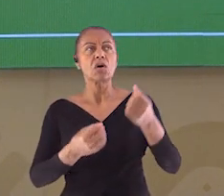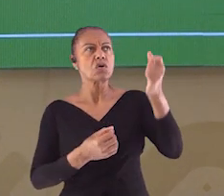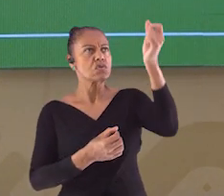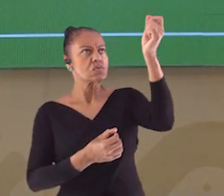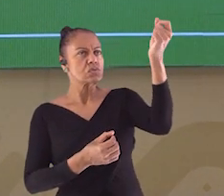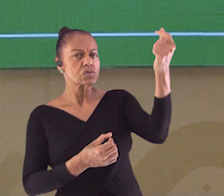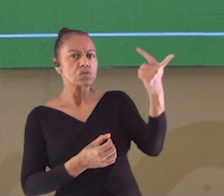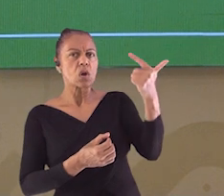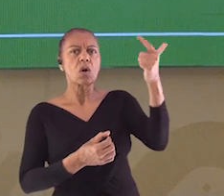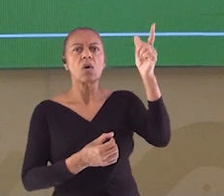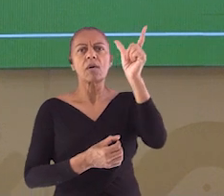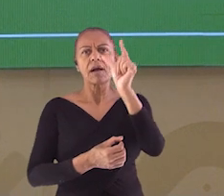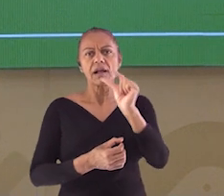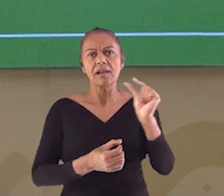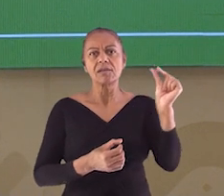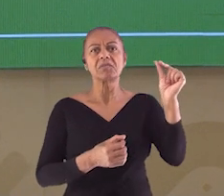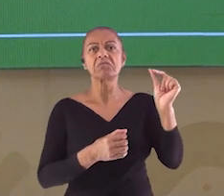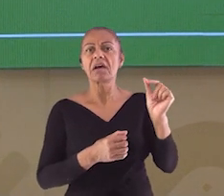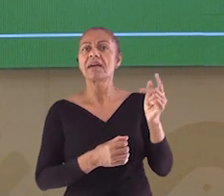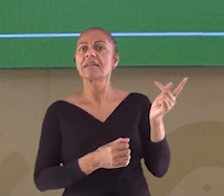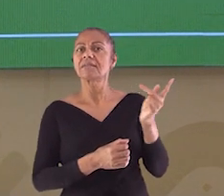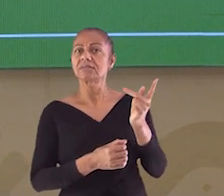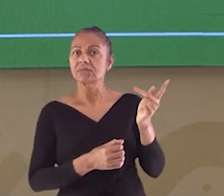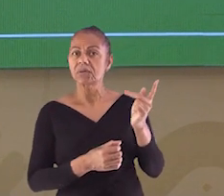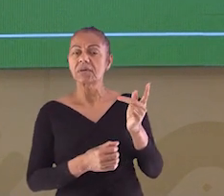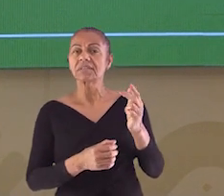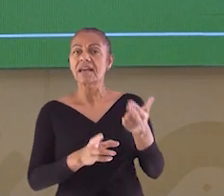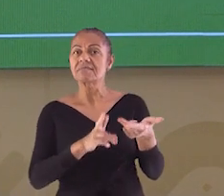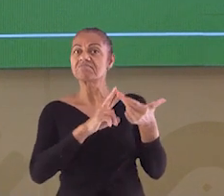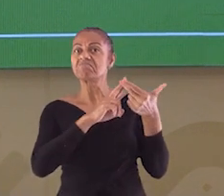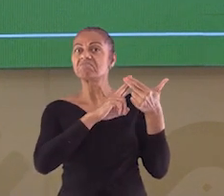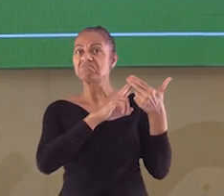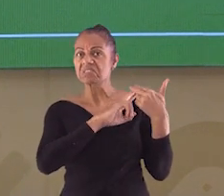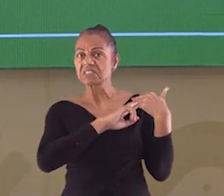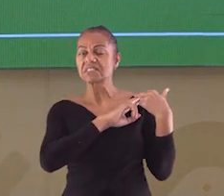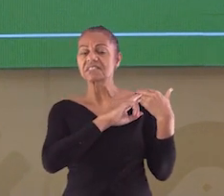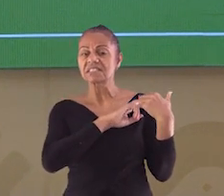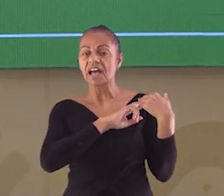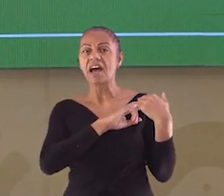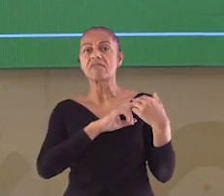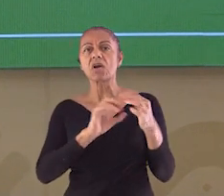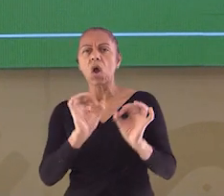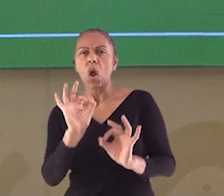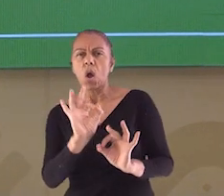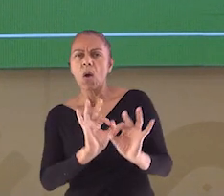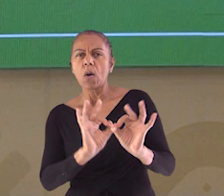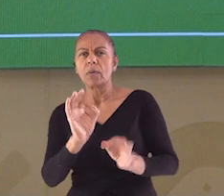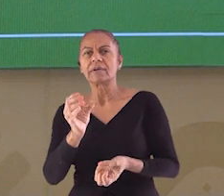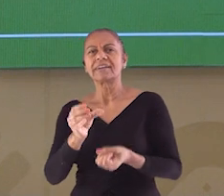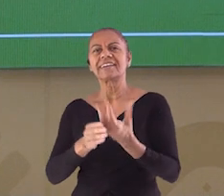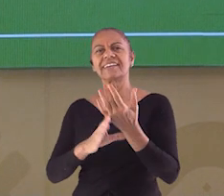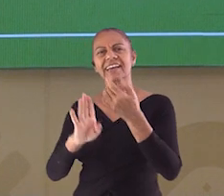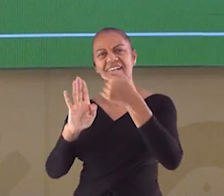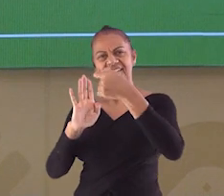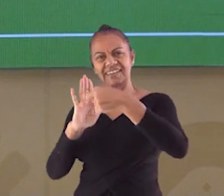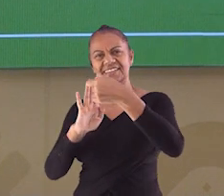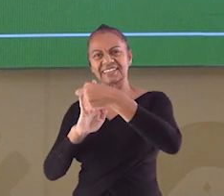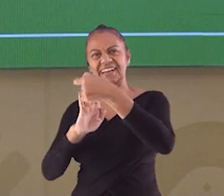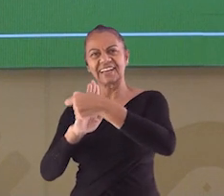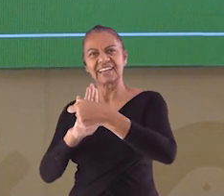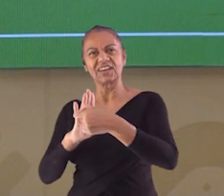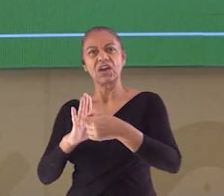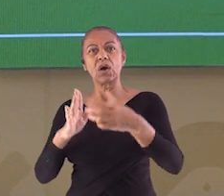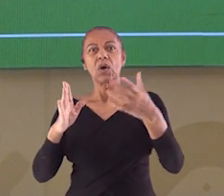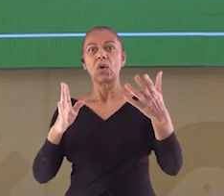os responsáveis pela organização do tempo como conhecemos hoje. Uau, aprendemos